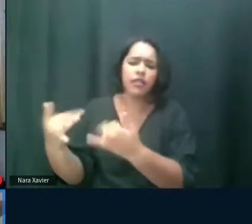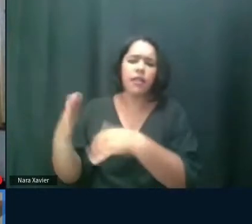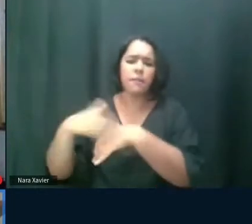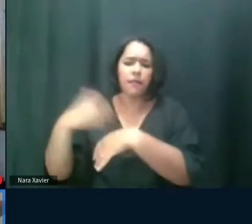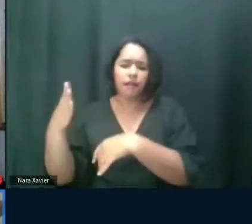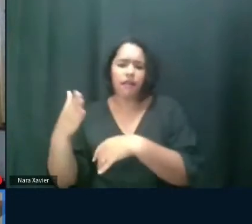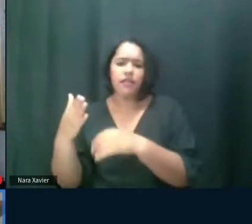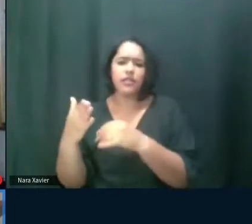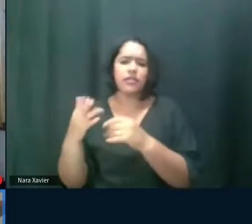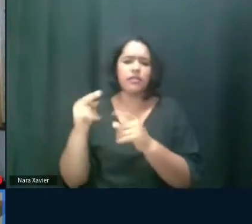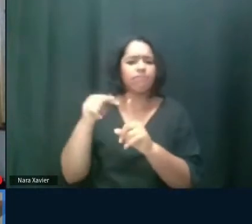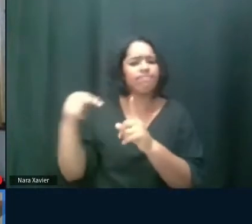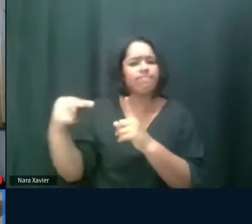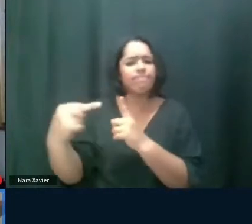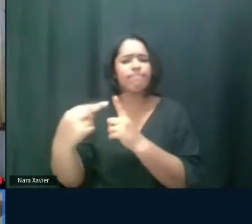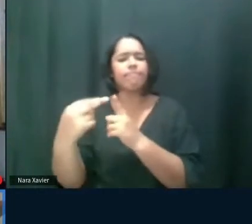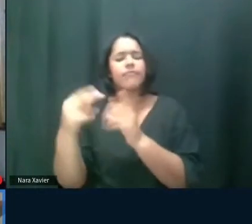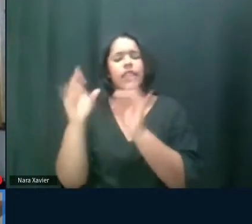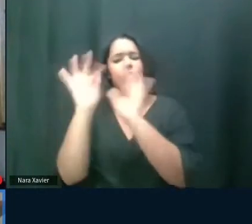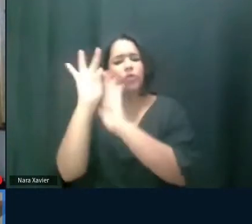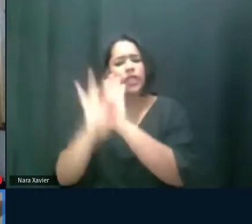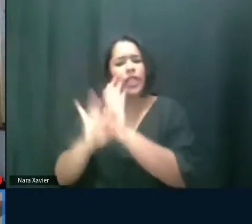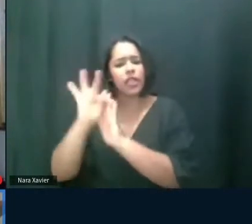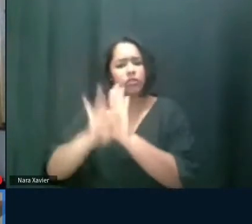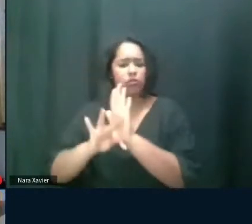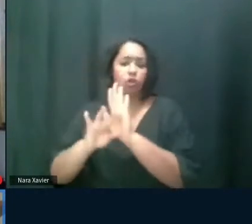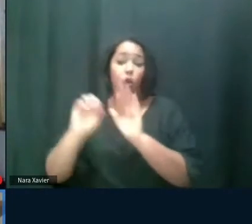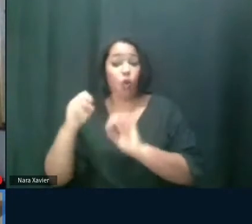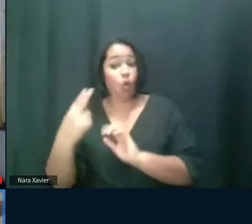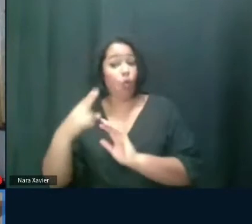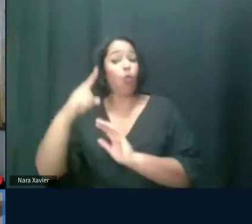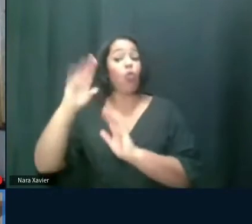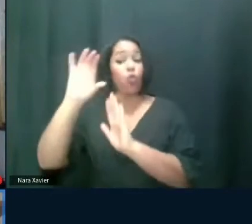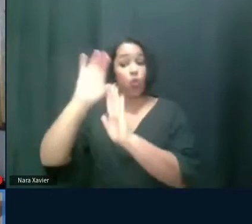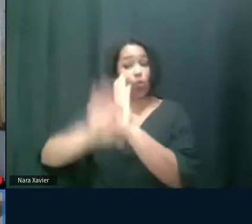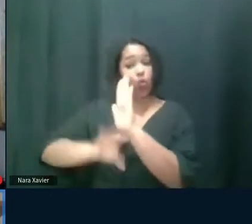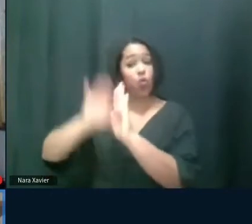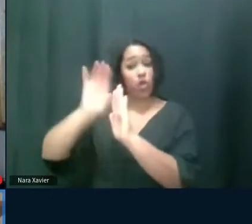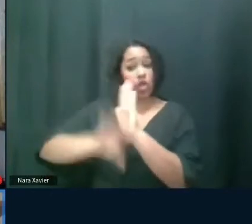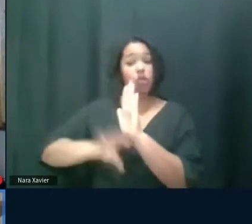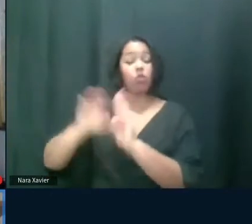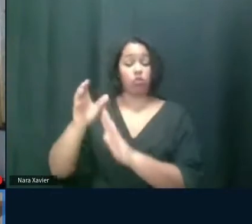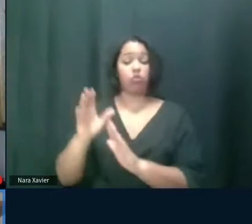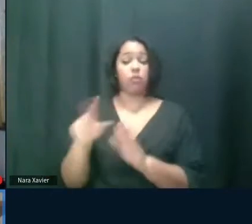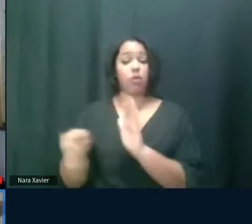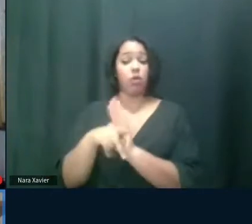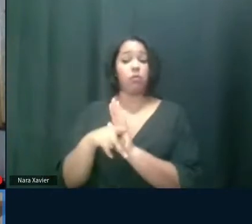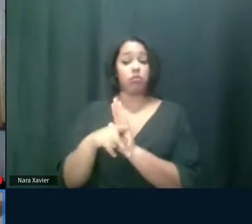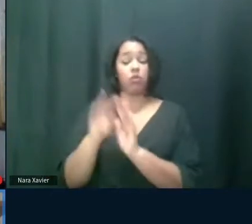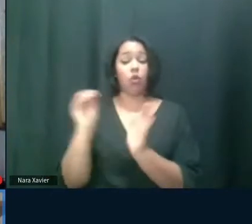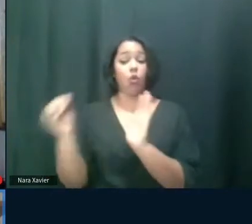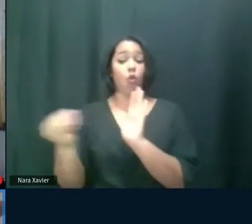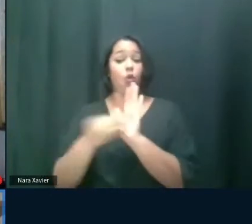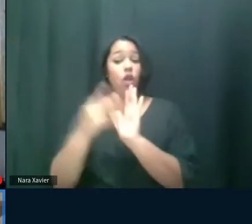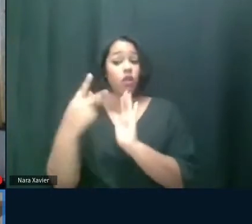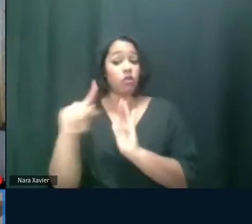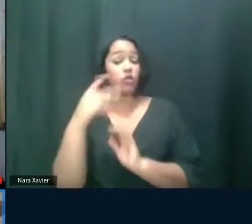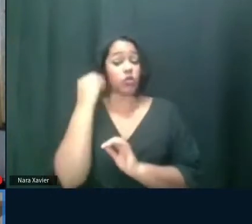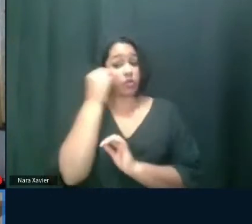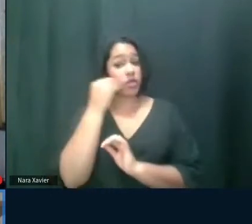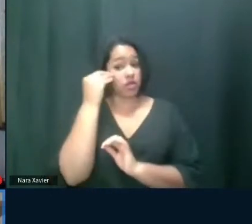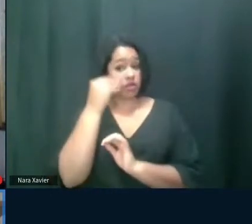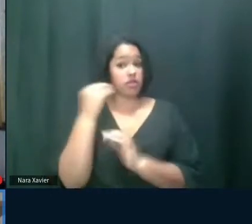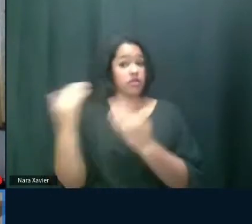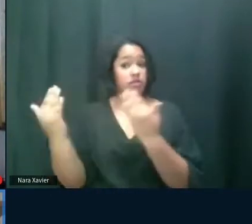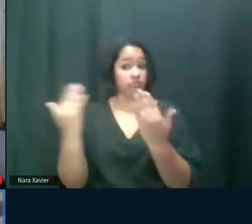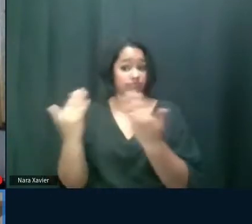textuais, terminológicos do próprio currículo em si. E de colocar, claro, a sua experiência em diálogo com isso,